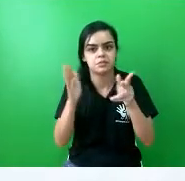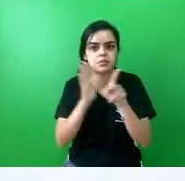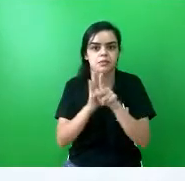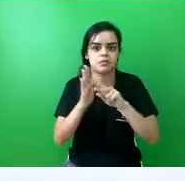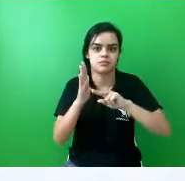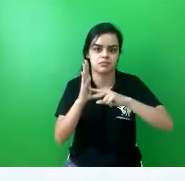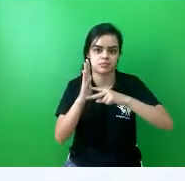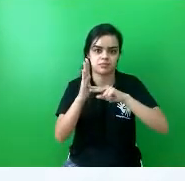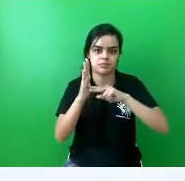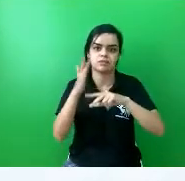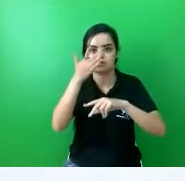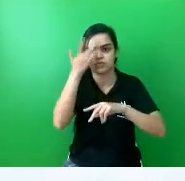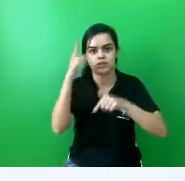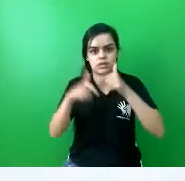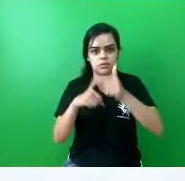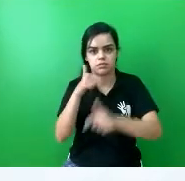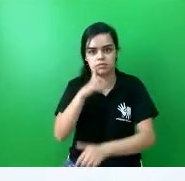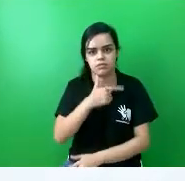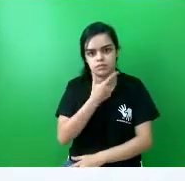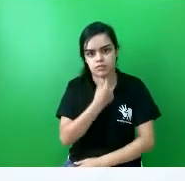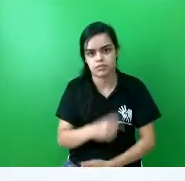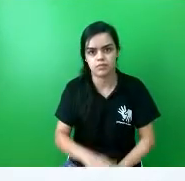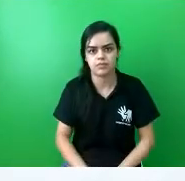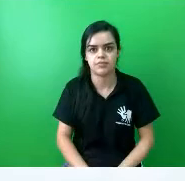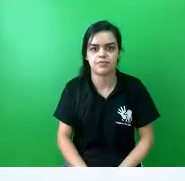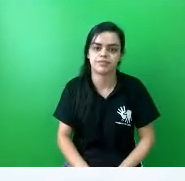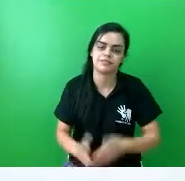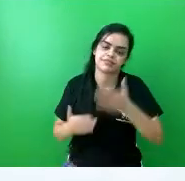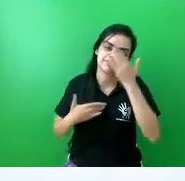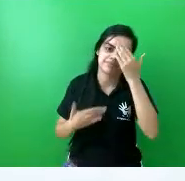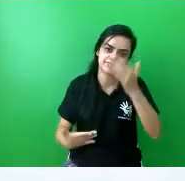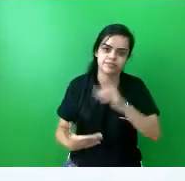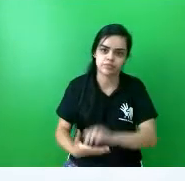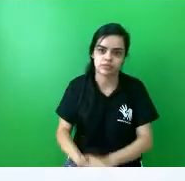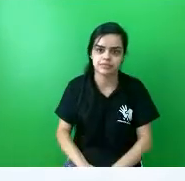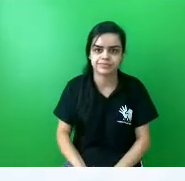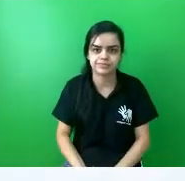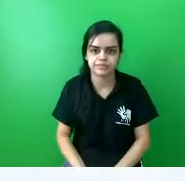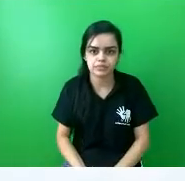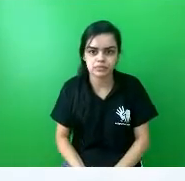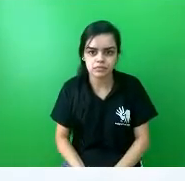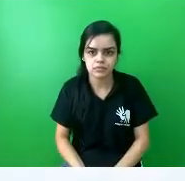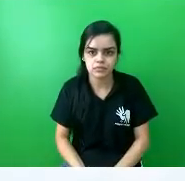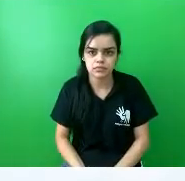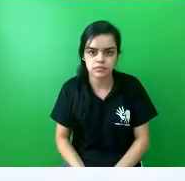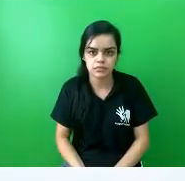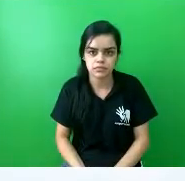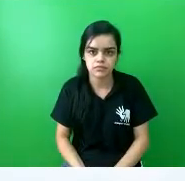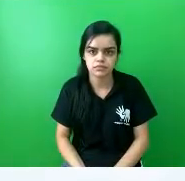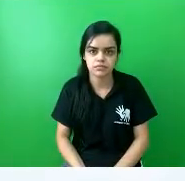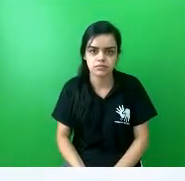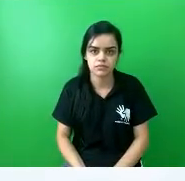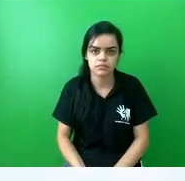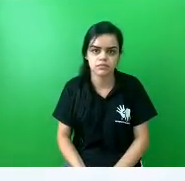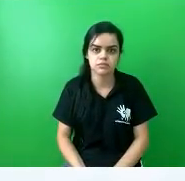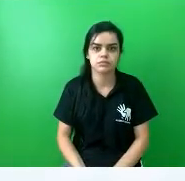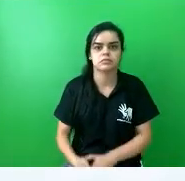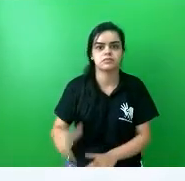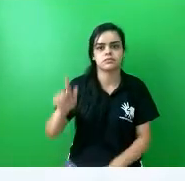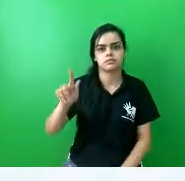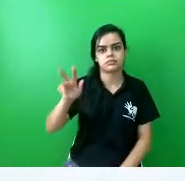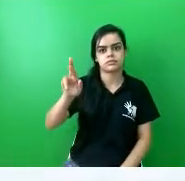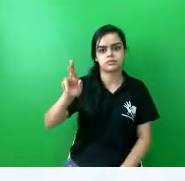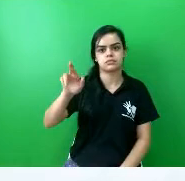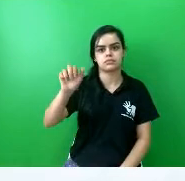aos dependentes. Obrigado pelo espaço. A gente que agradece aqui, viu? Muito bom a participação de todos vocês. Grazi,